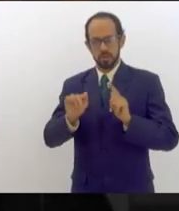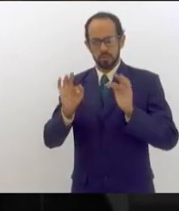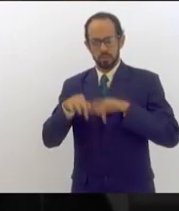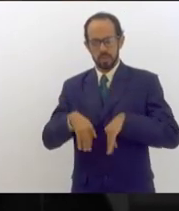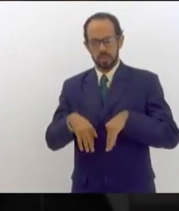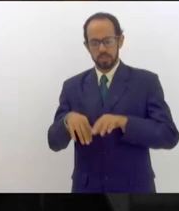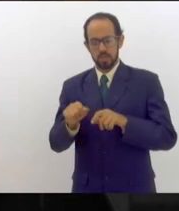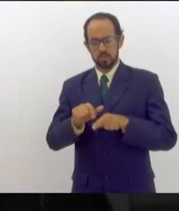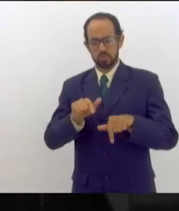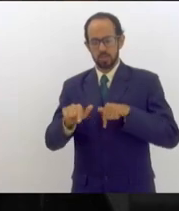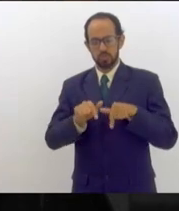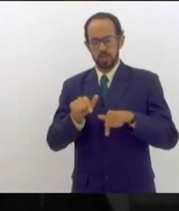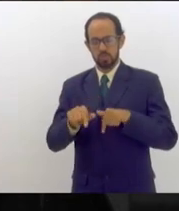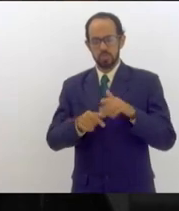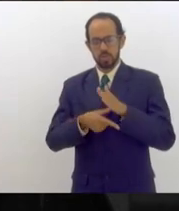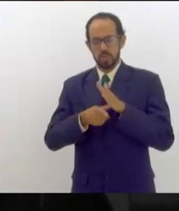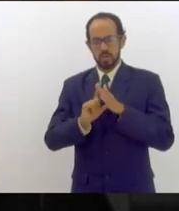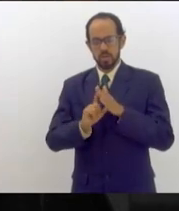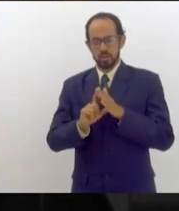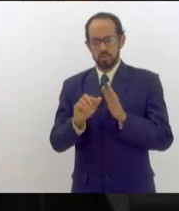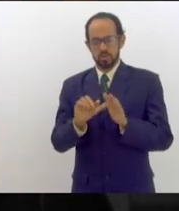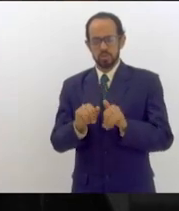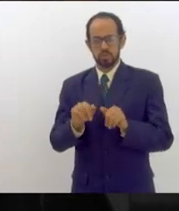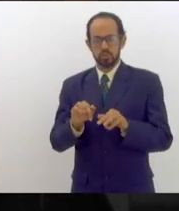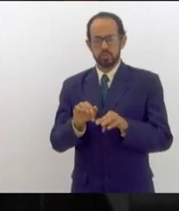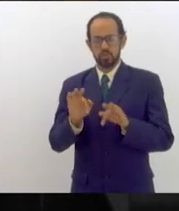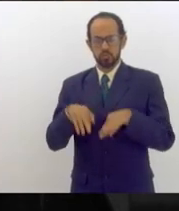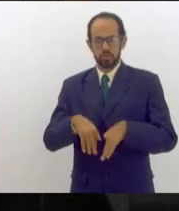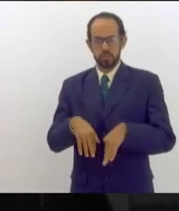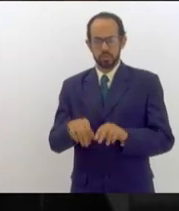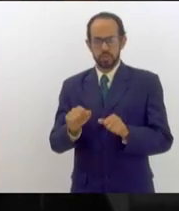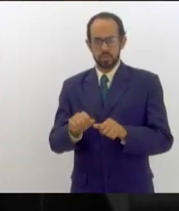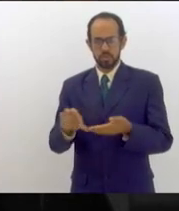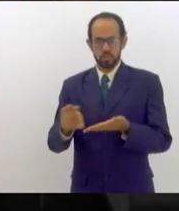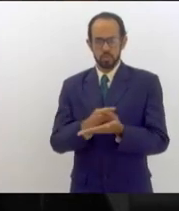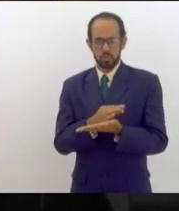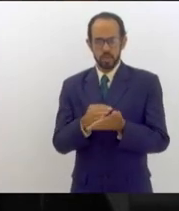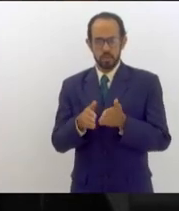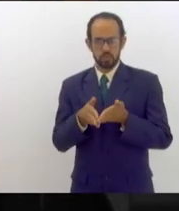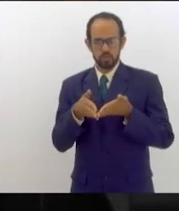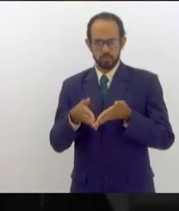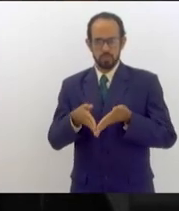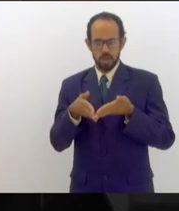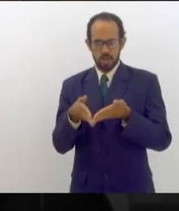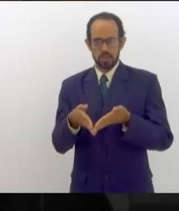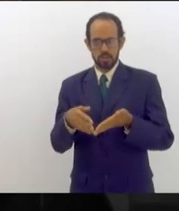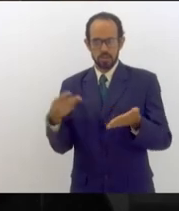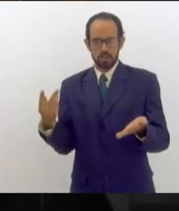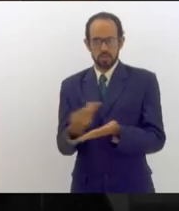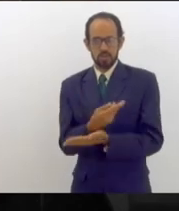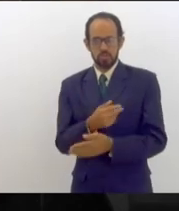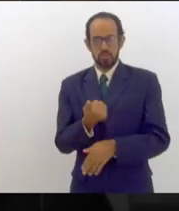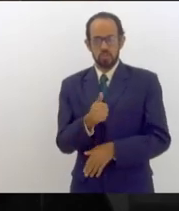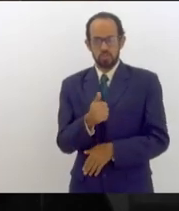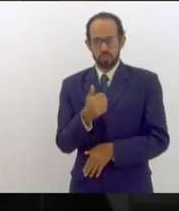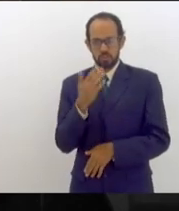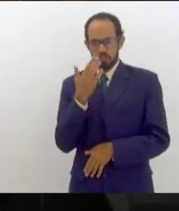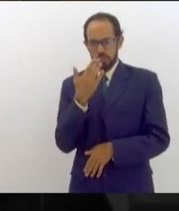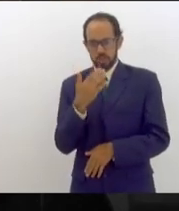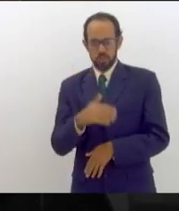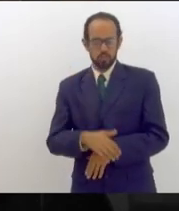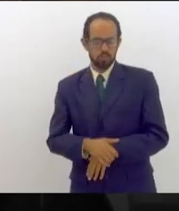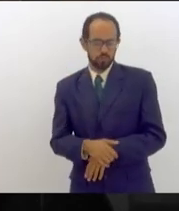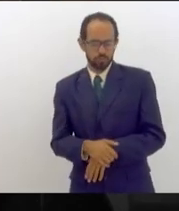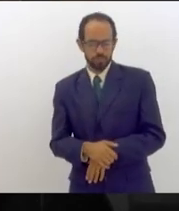antes do encerramento do contrato de marcas que se deu no dia no dia 11 de fevereiro